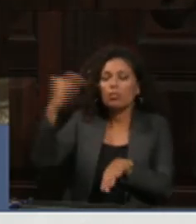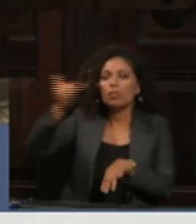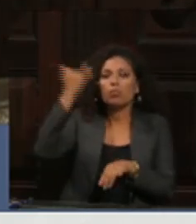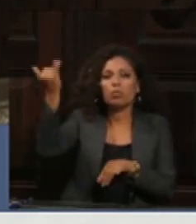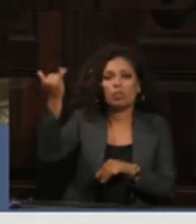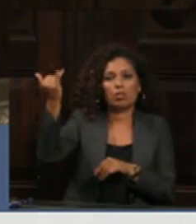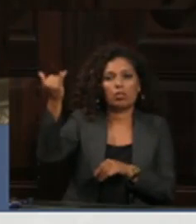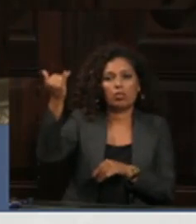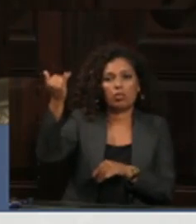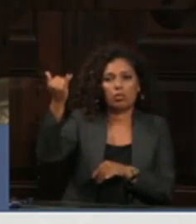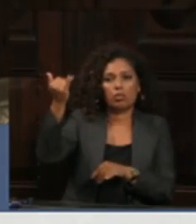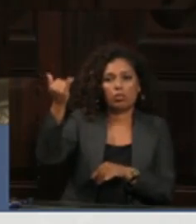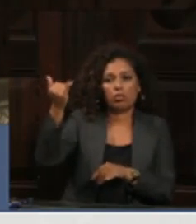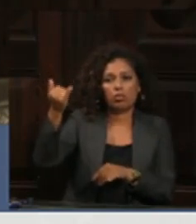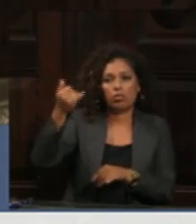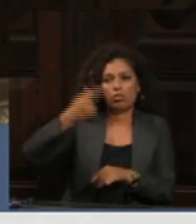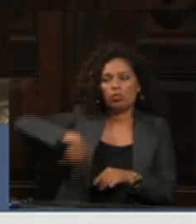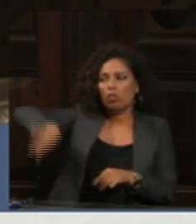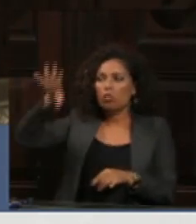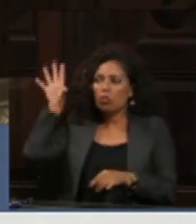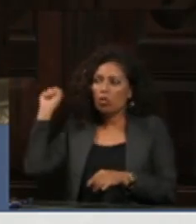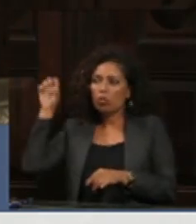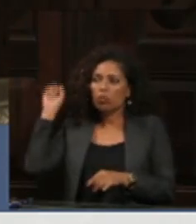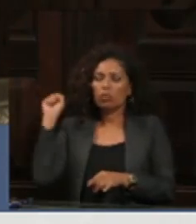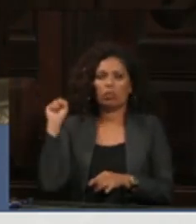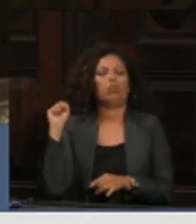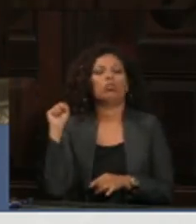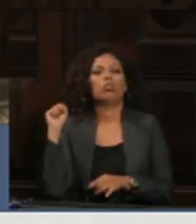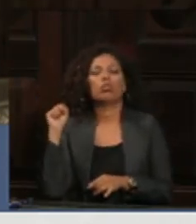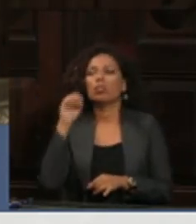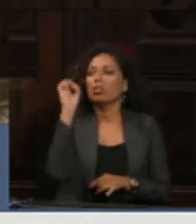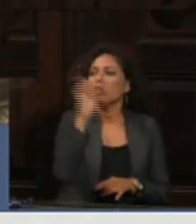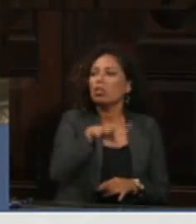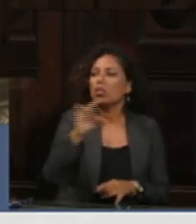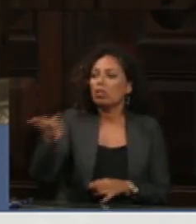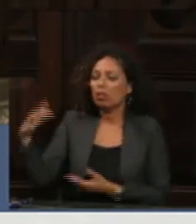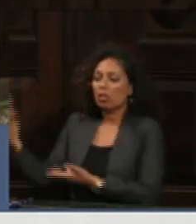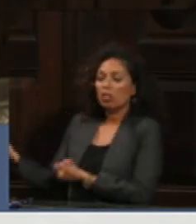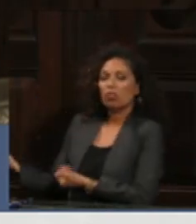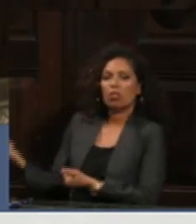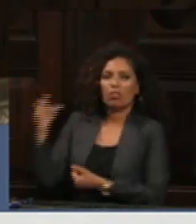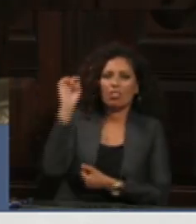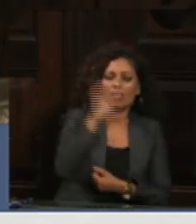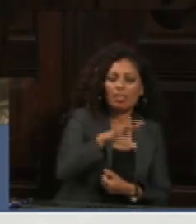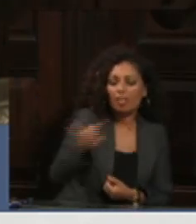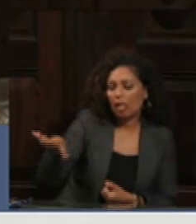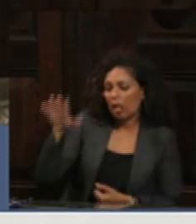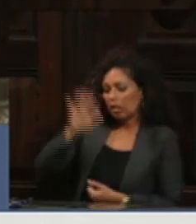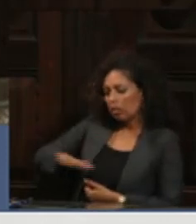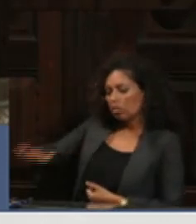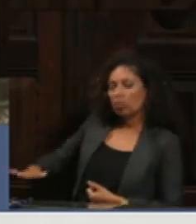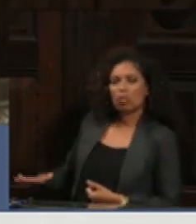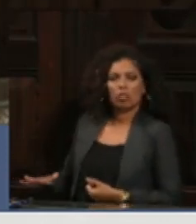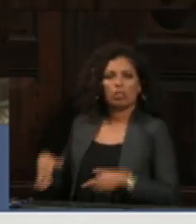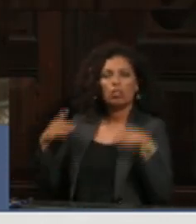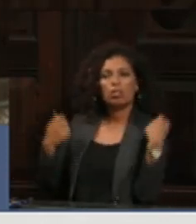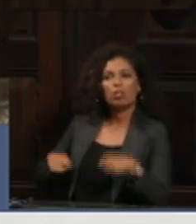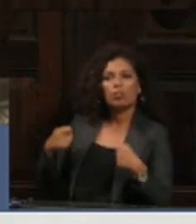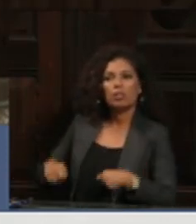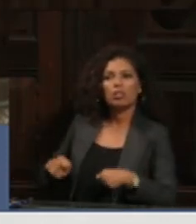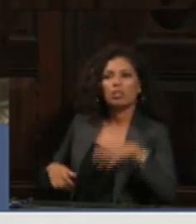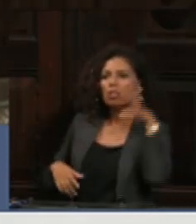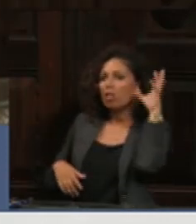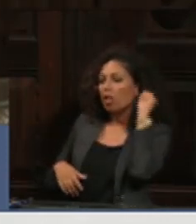importante é a gente ouvir cada jovem e cada criança que precisa ser